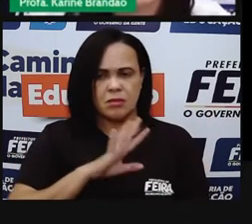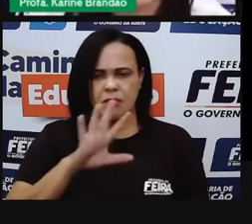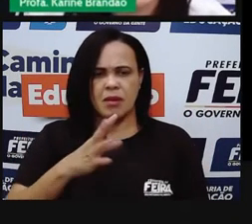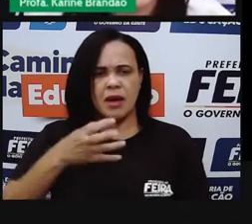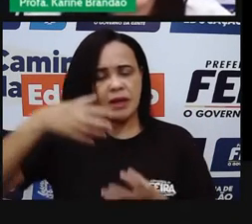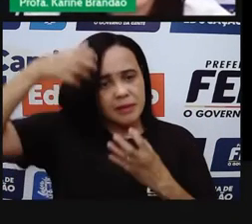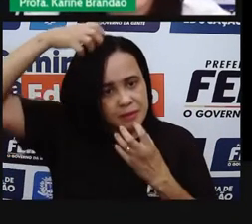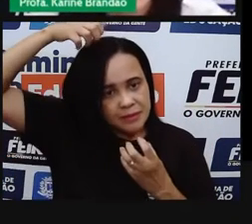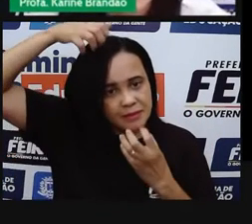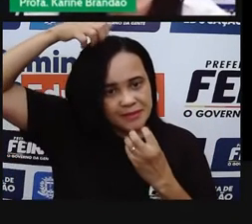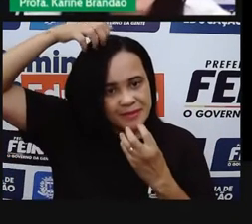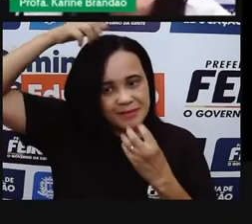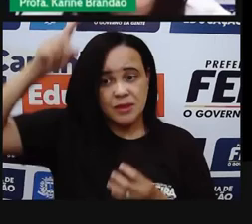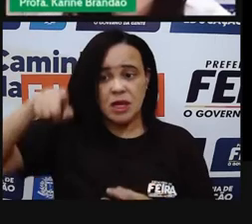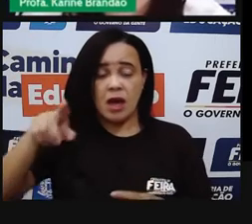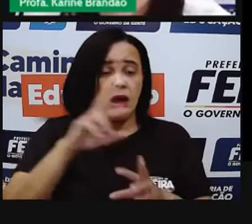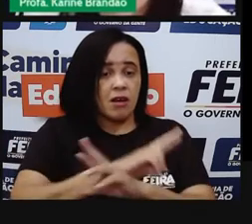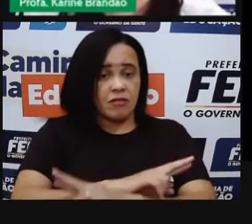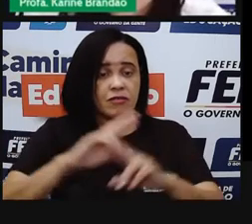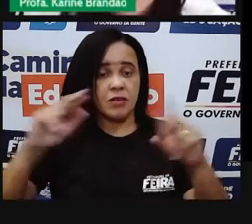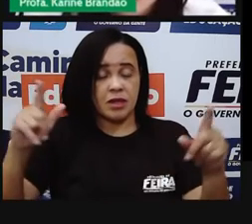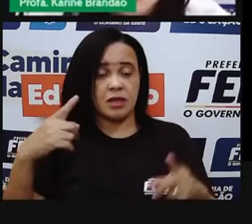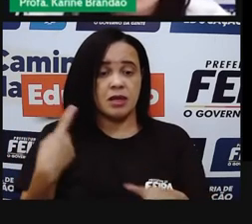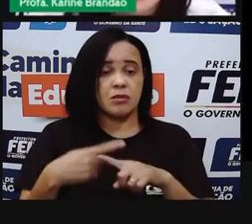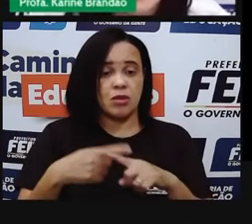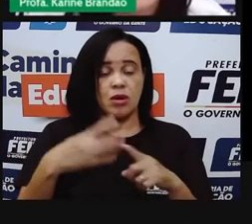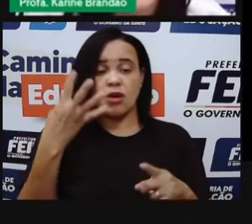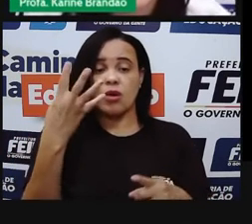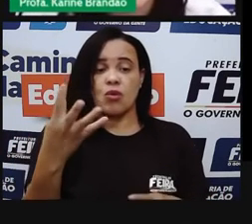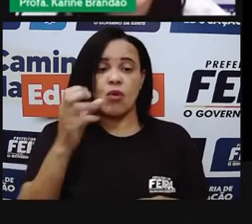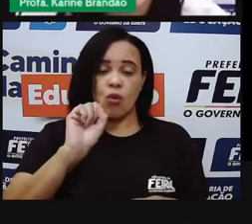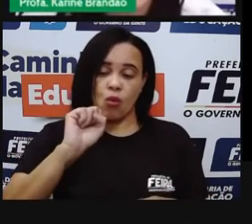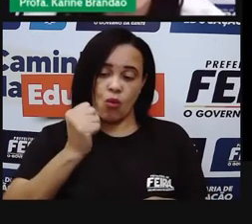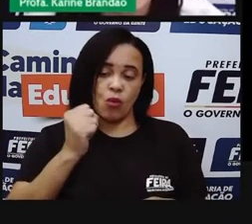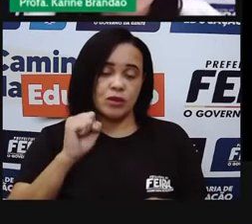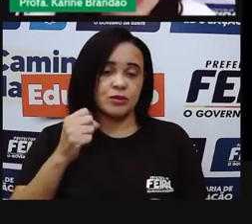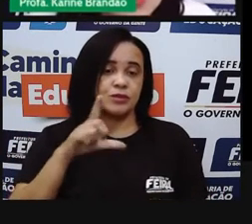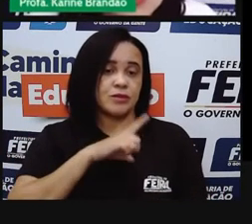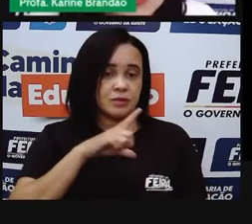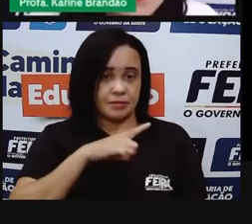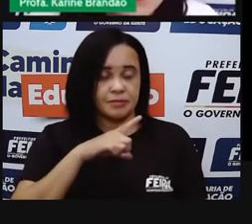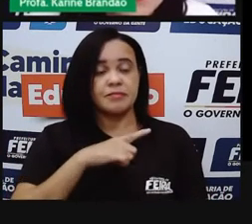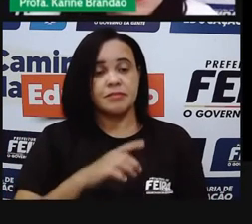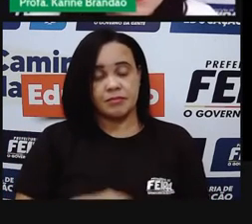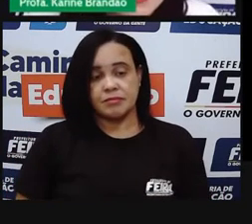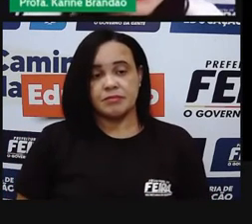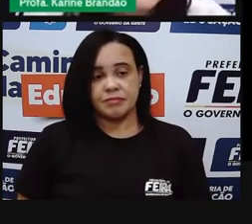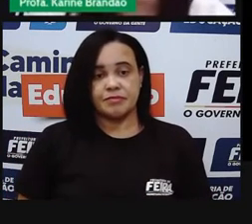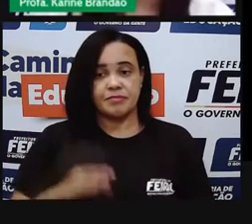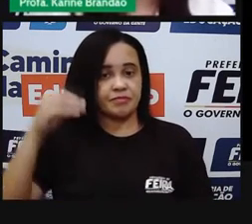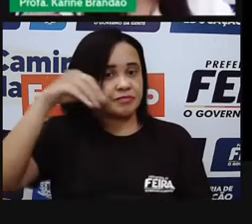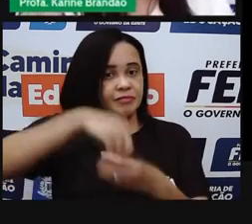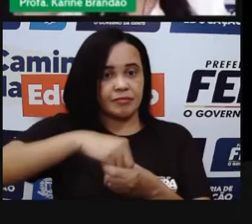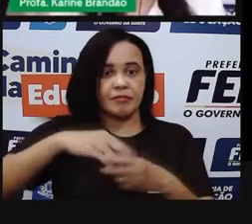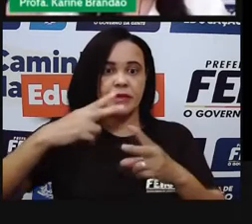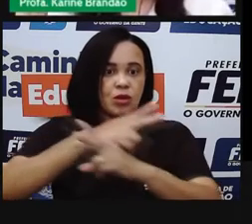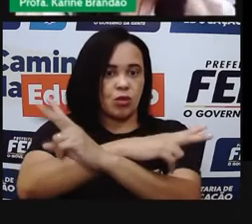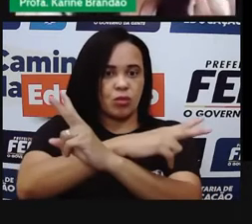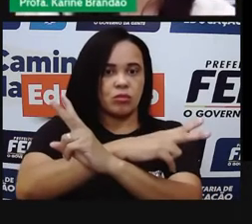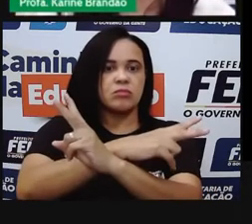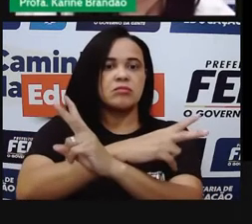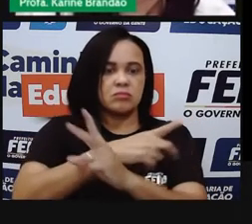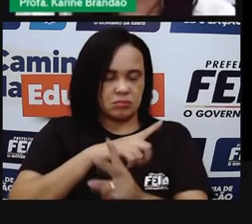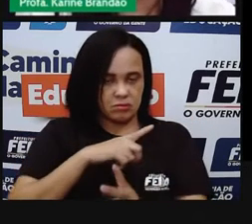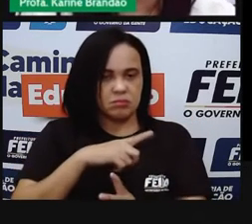ele tem 48, a espécie, né, desses macacos tem 48 cromossomos. Então, o que que a gente